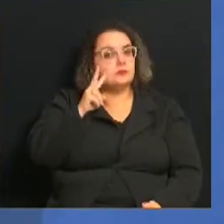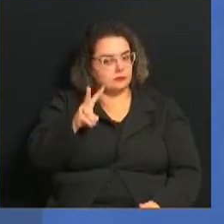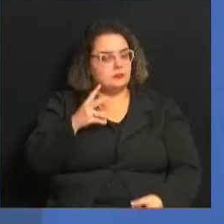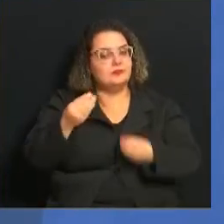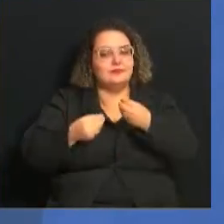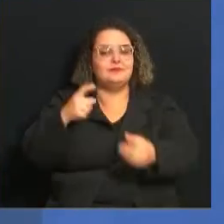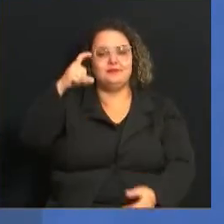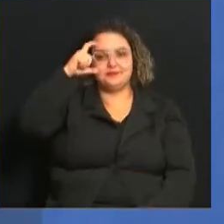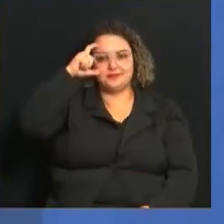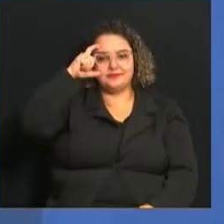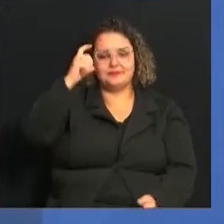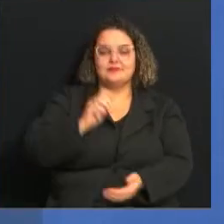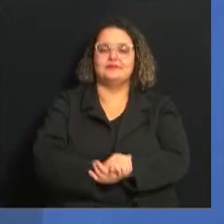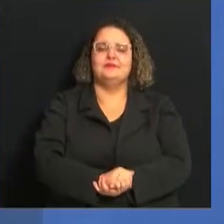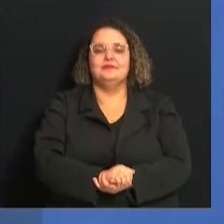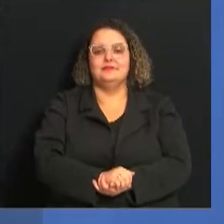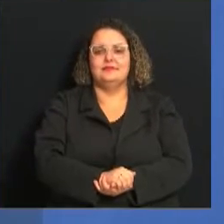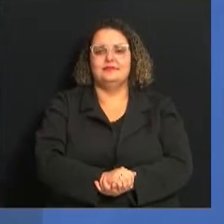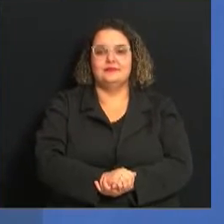Michel Amorim.